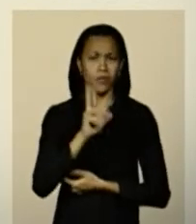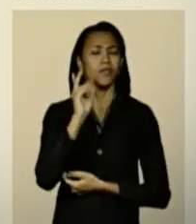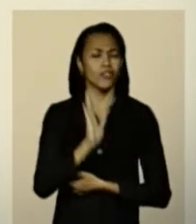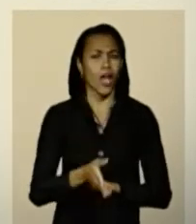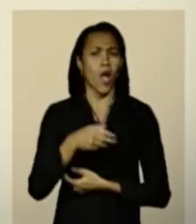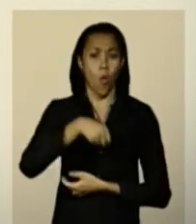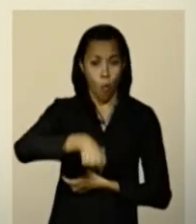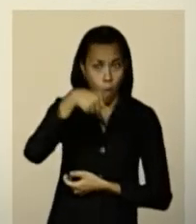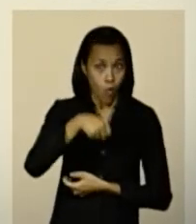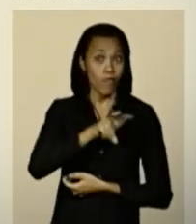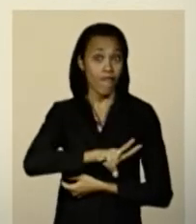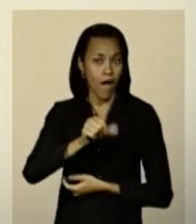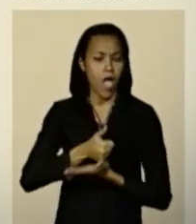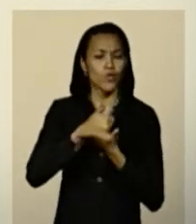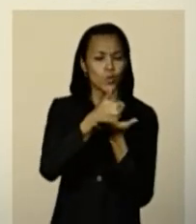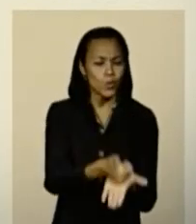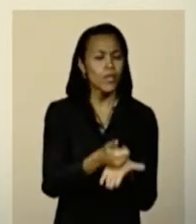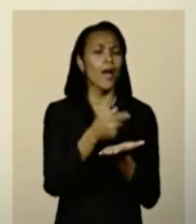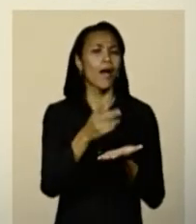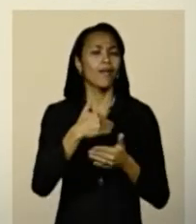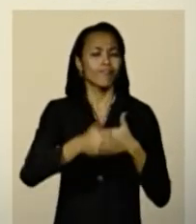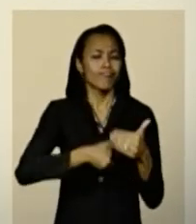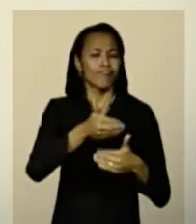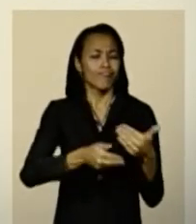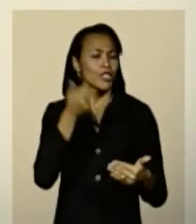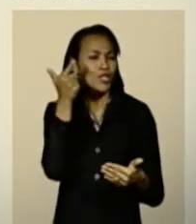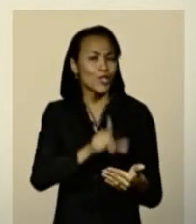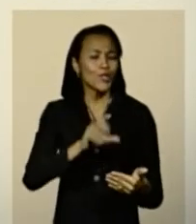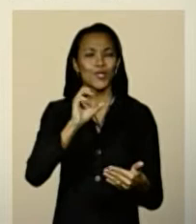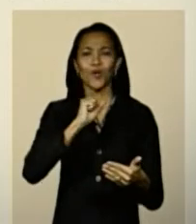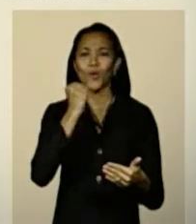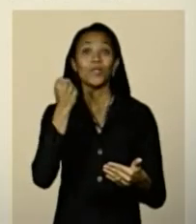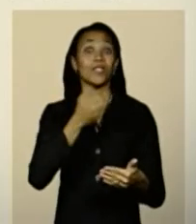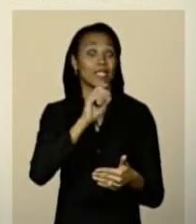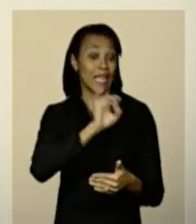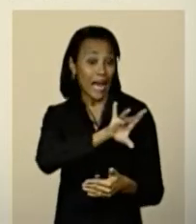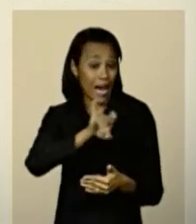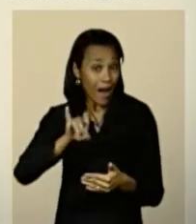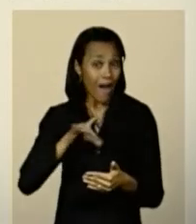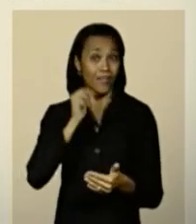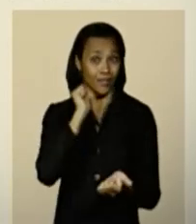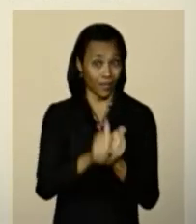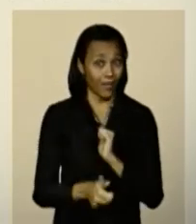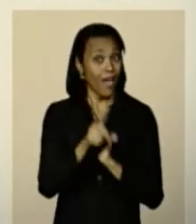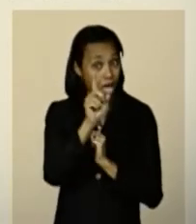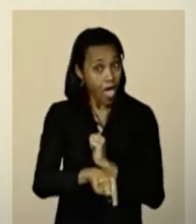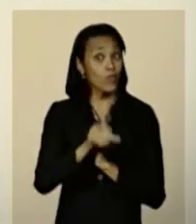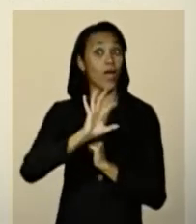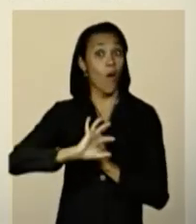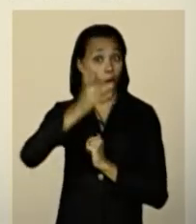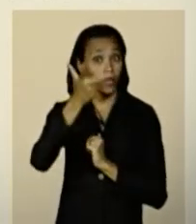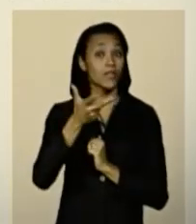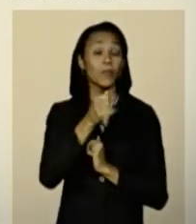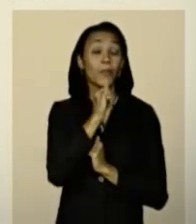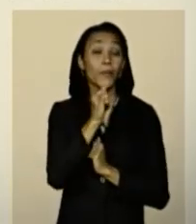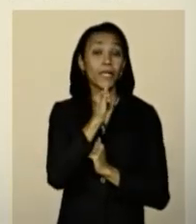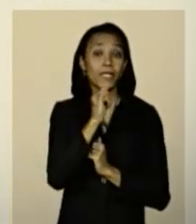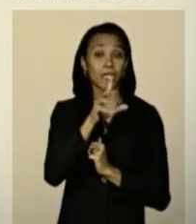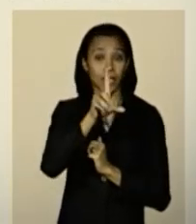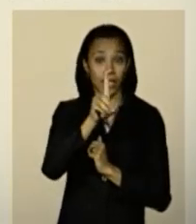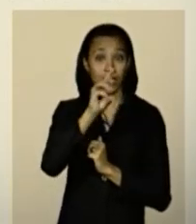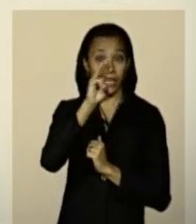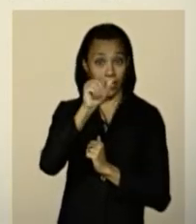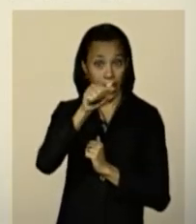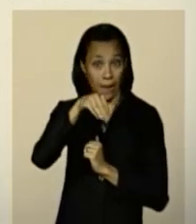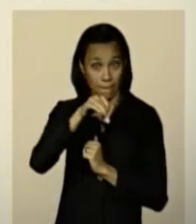bolsa atleta Max vai ajudando a construir a história de sucesso de cada um deles é o que está acontecendo por exemplo com a